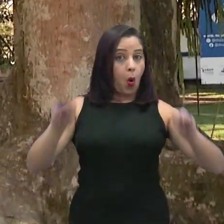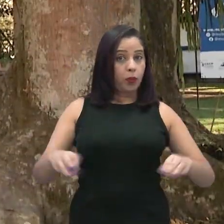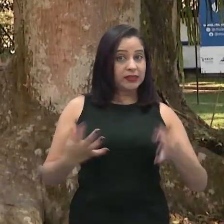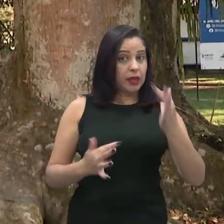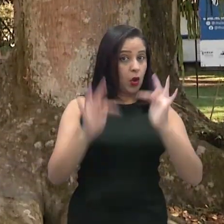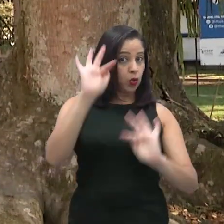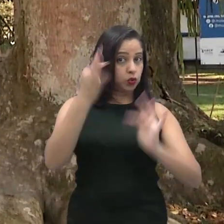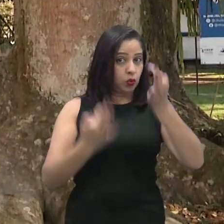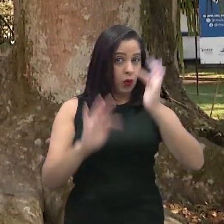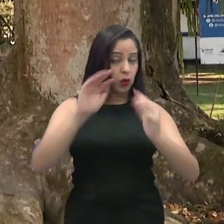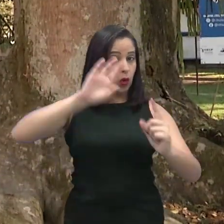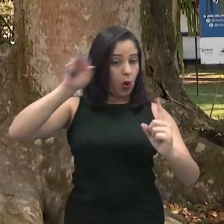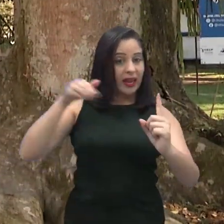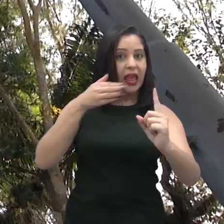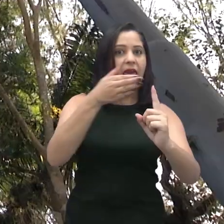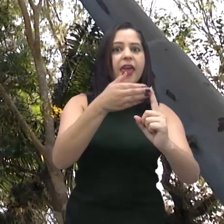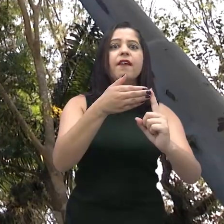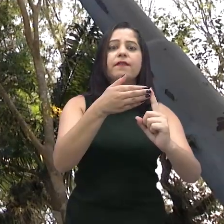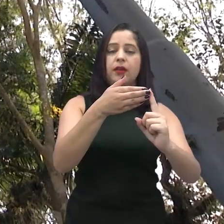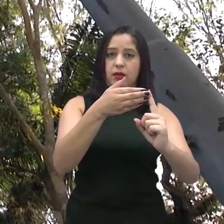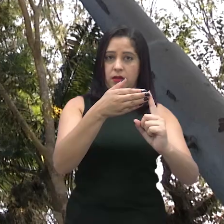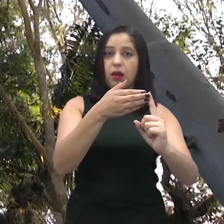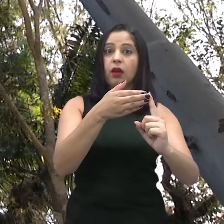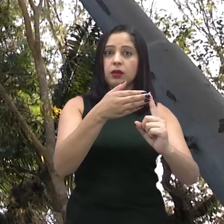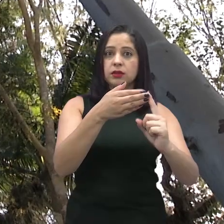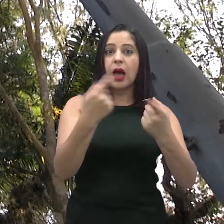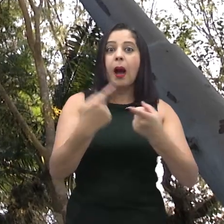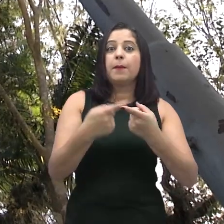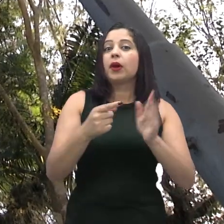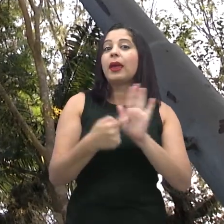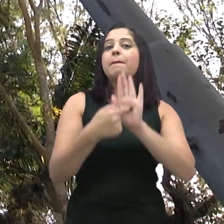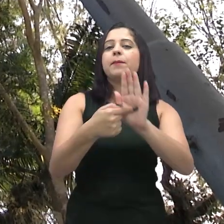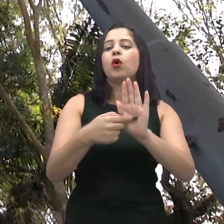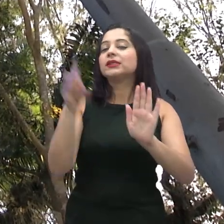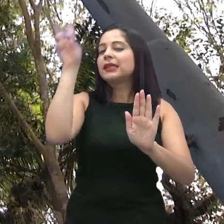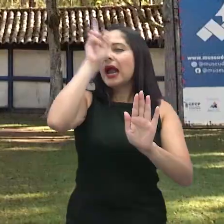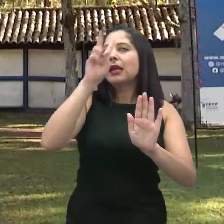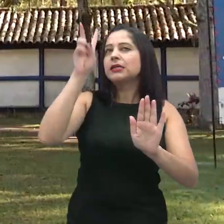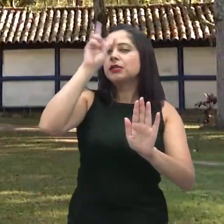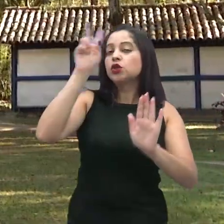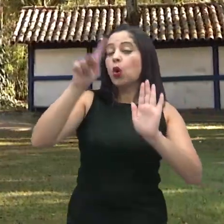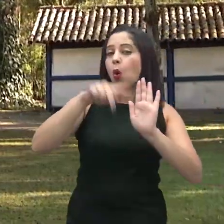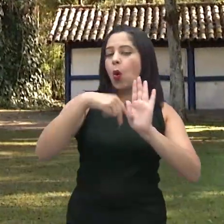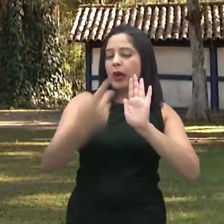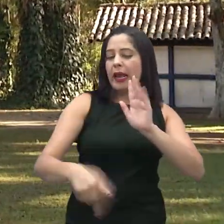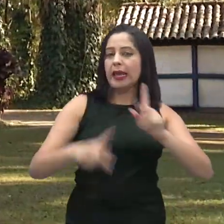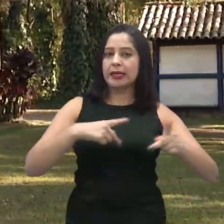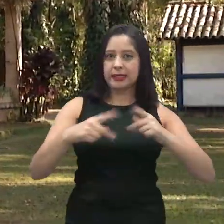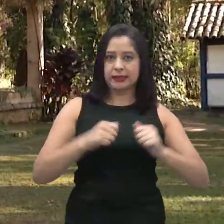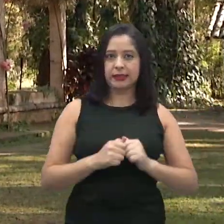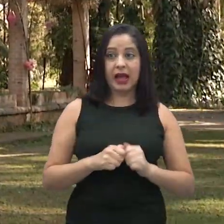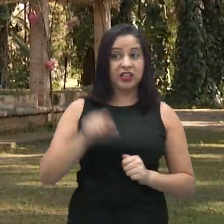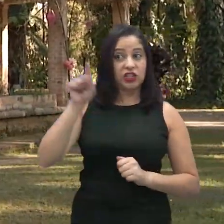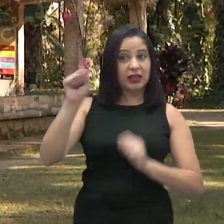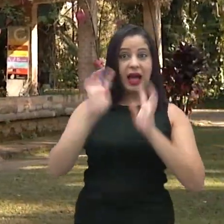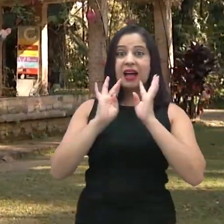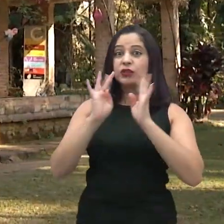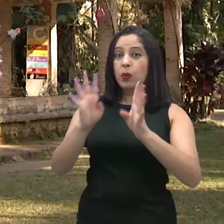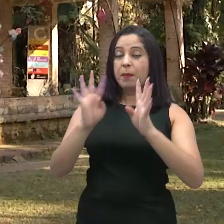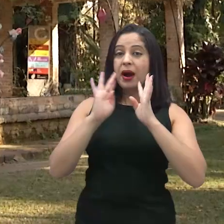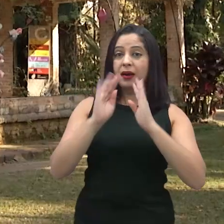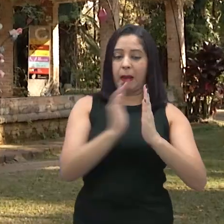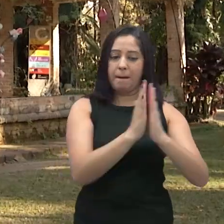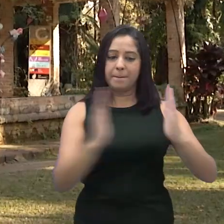Folclore é uma referência quando falamos de marcos da história cultural da cidade. Ele funciona dentro do Parque da Cidade